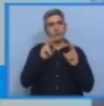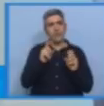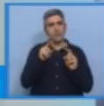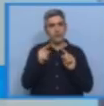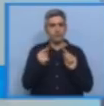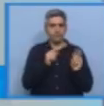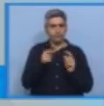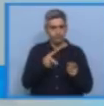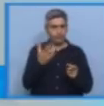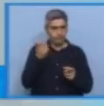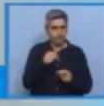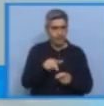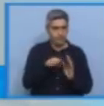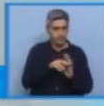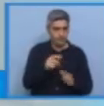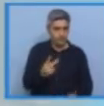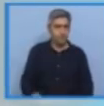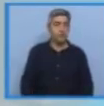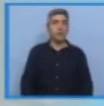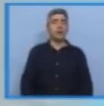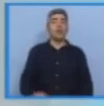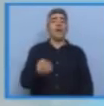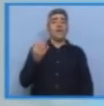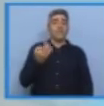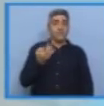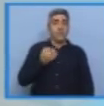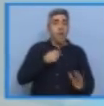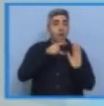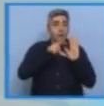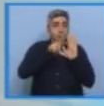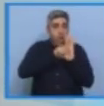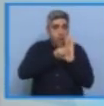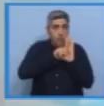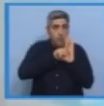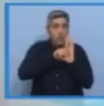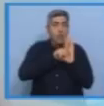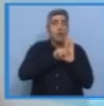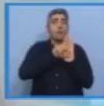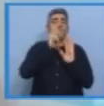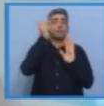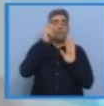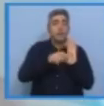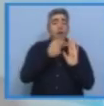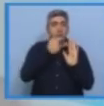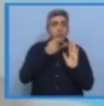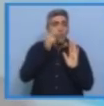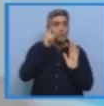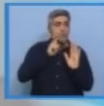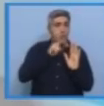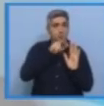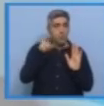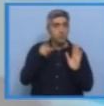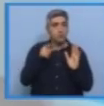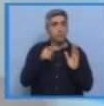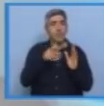tema. E, de facto, a lei apenas só ocorrerá se os homens e as mulheres que hoje assumem o lugar